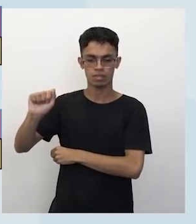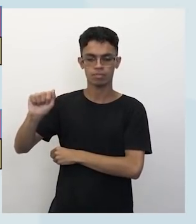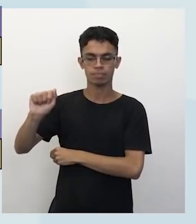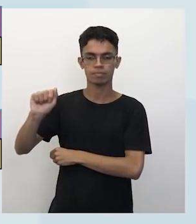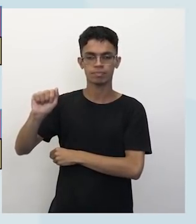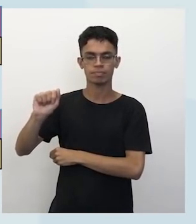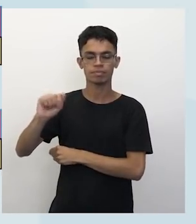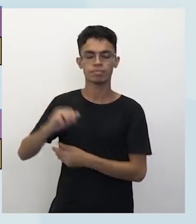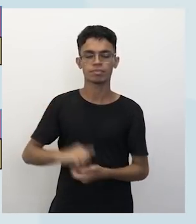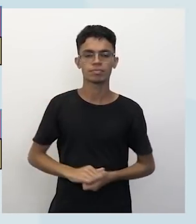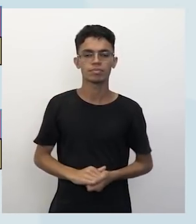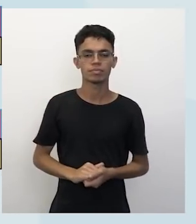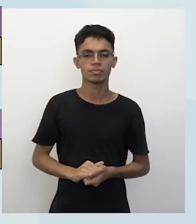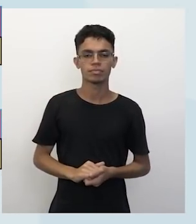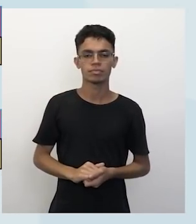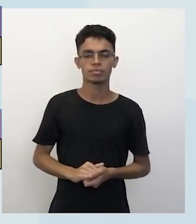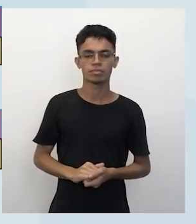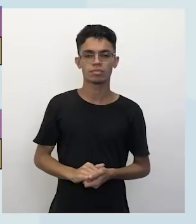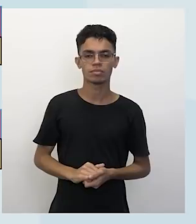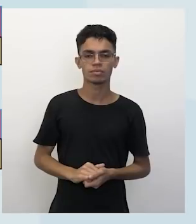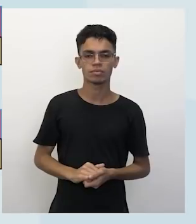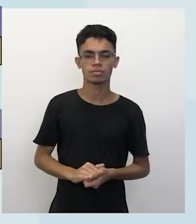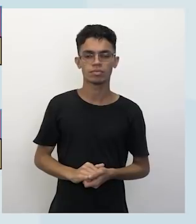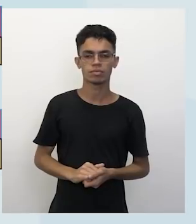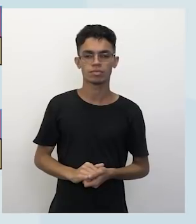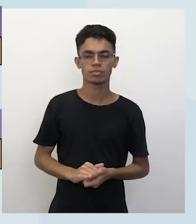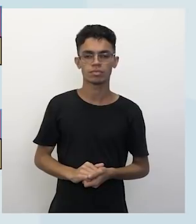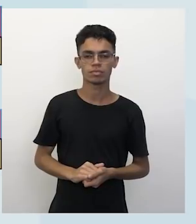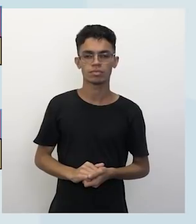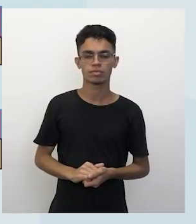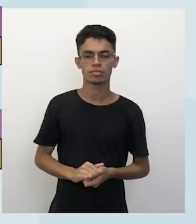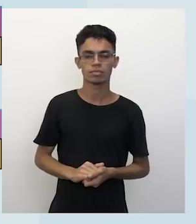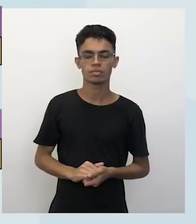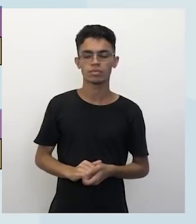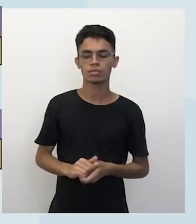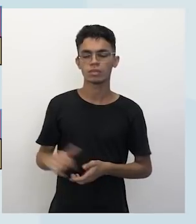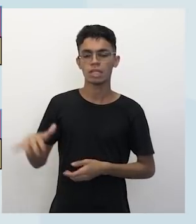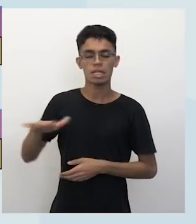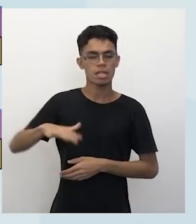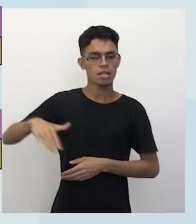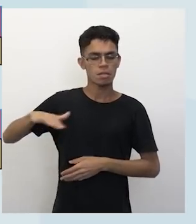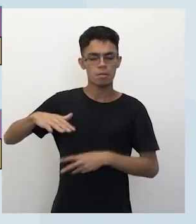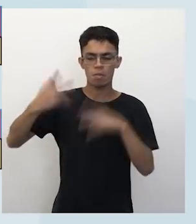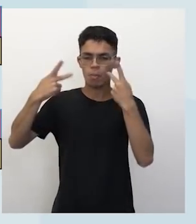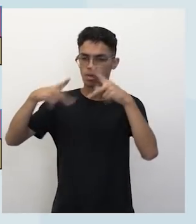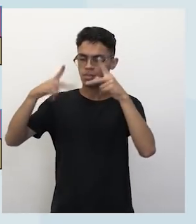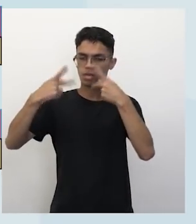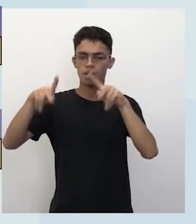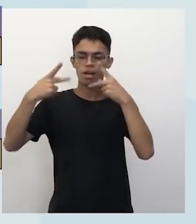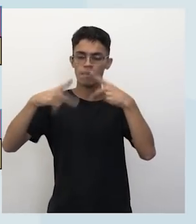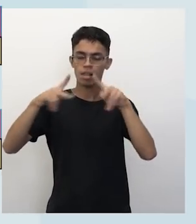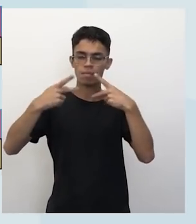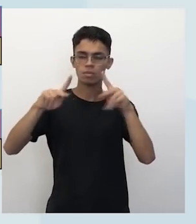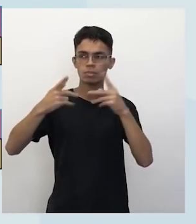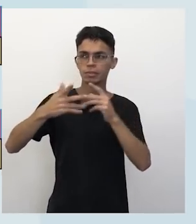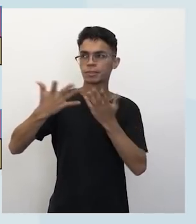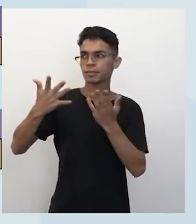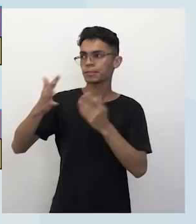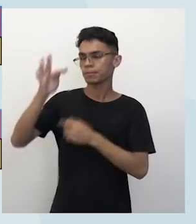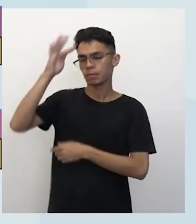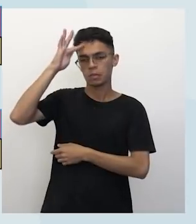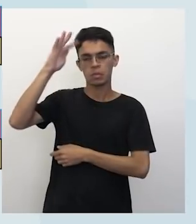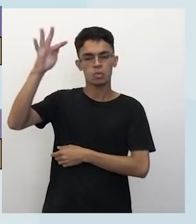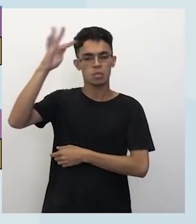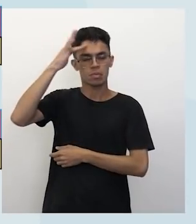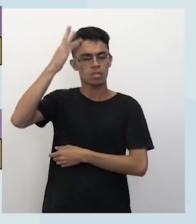E o que acontece? Ele começa a pregar uma nova religião, uma nova filosofia. E há historiadores